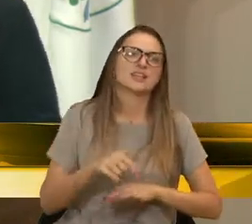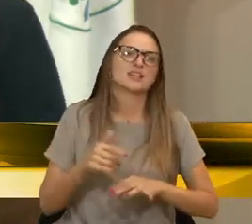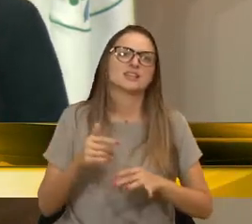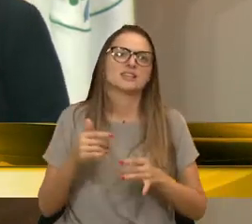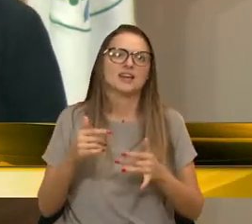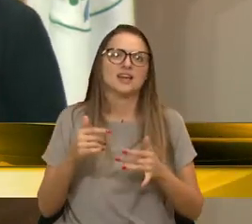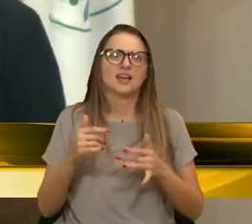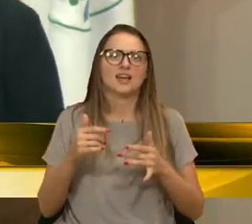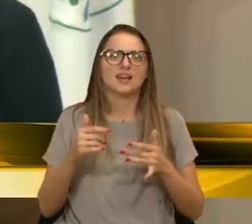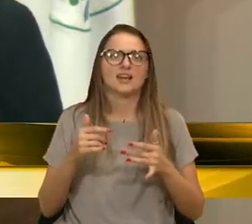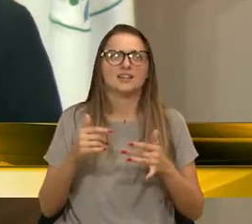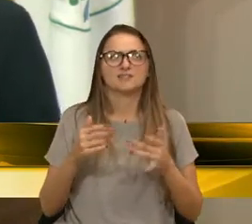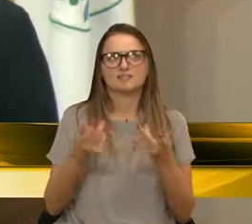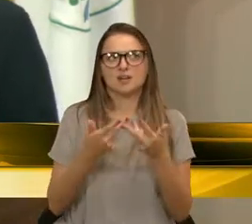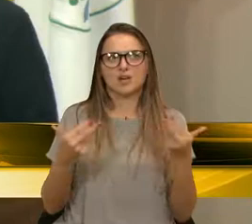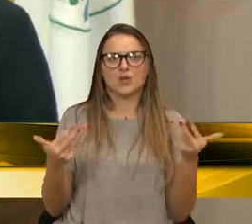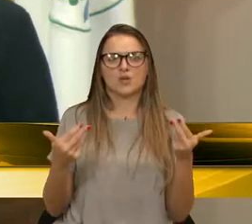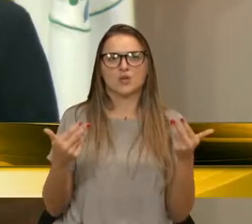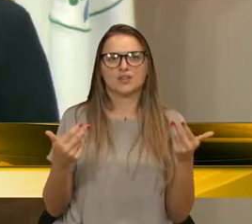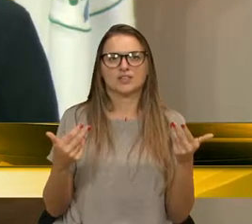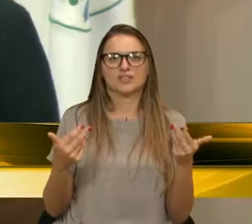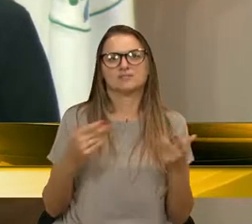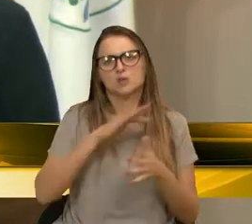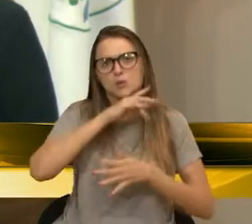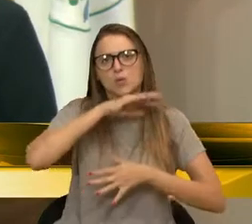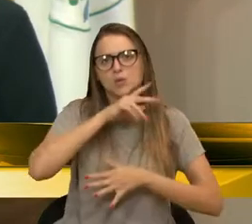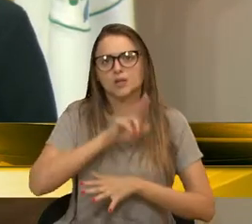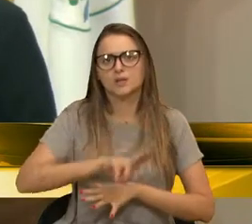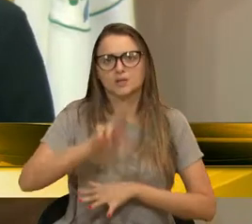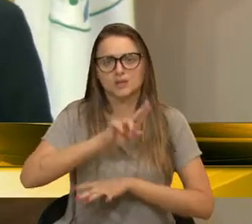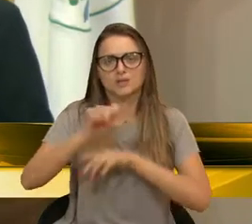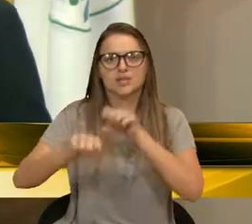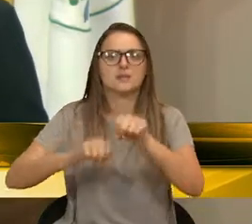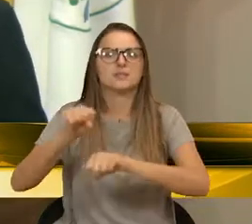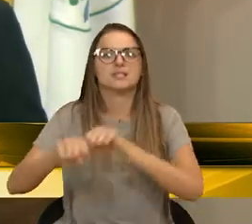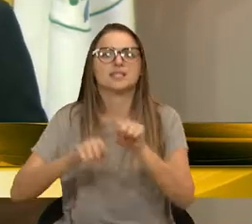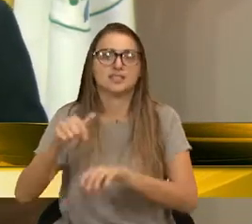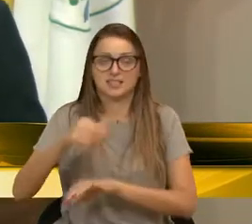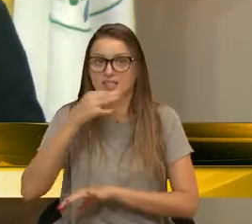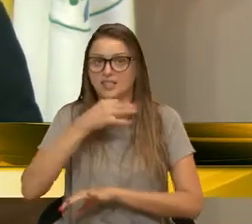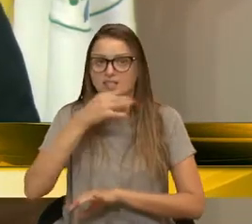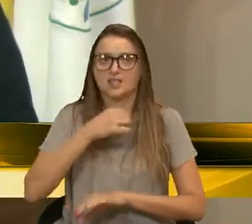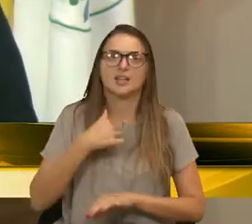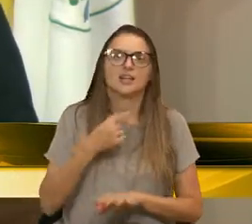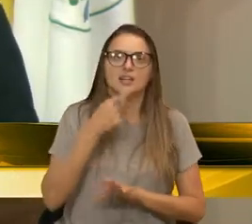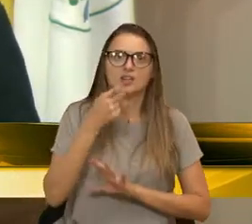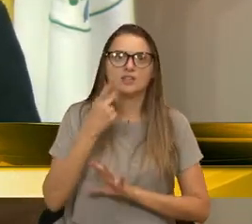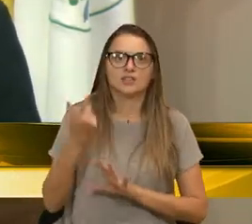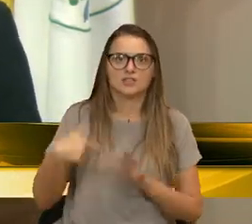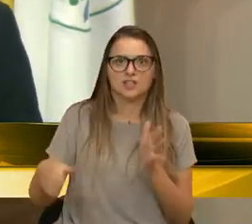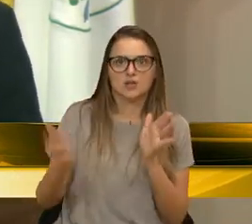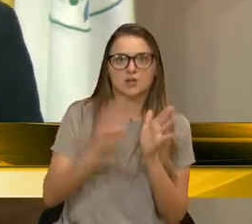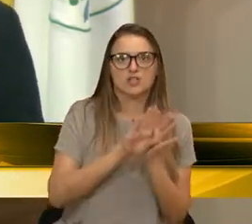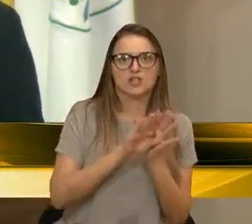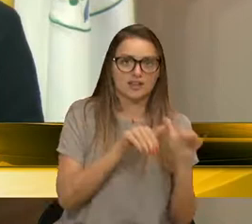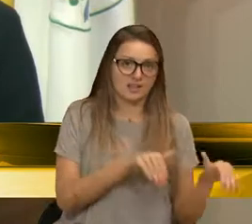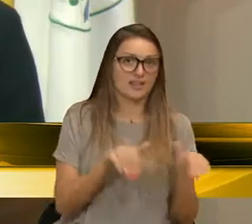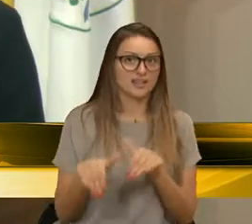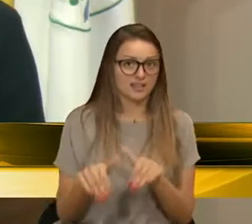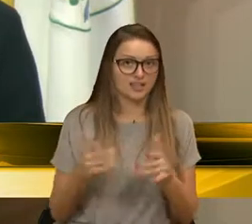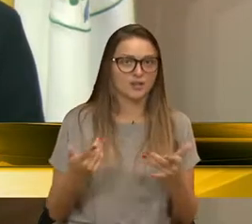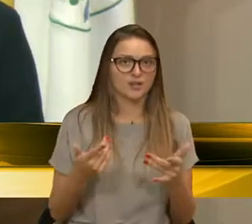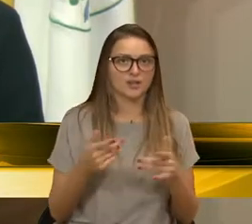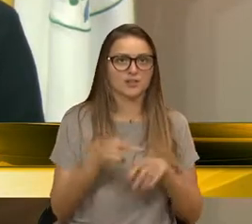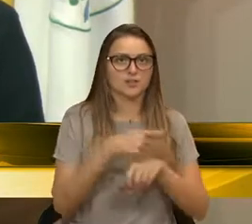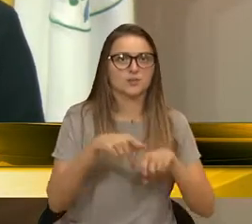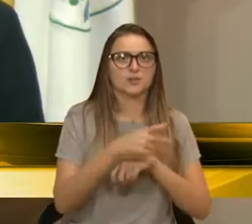também como um impeditivo para que se use bicicleta em Caxias do Sul. Eu digo a vocês que eu cheguei em Melbourne no inverno, se vocês